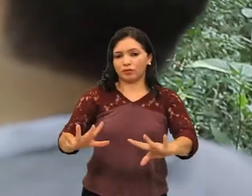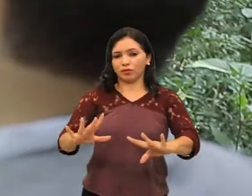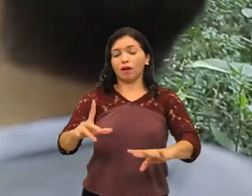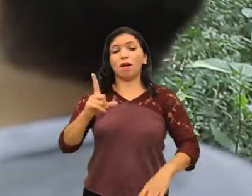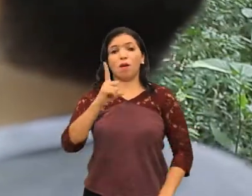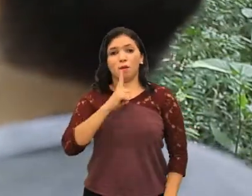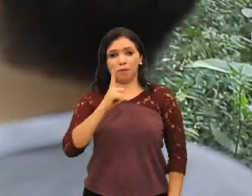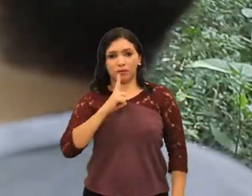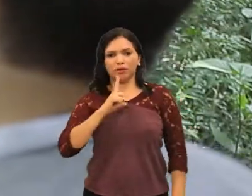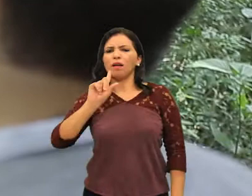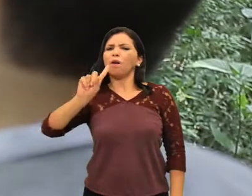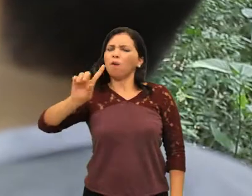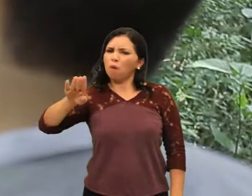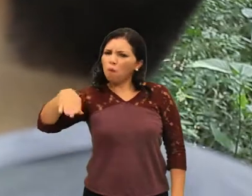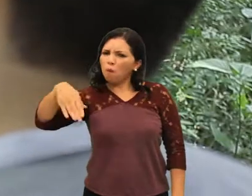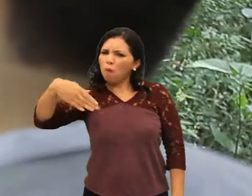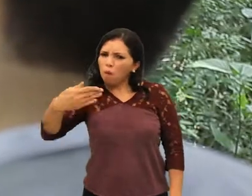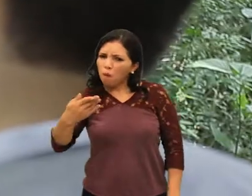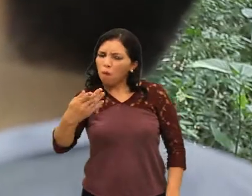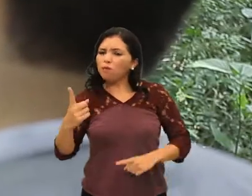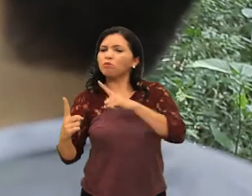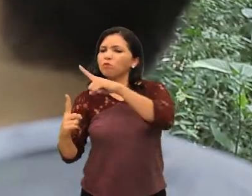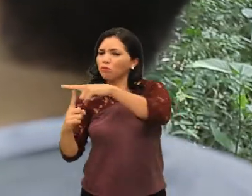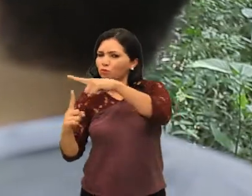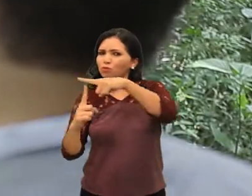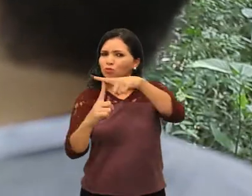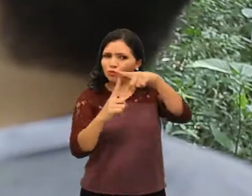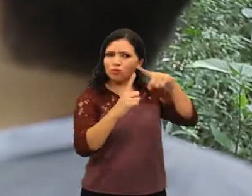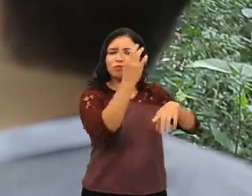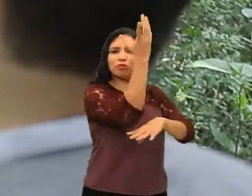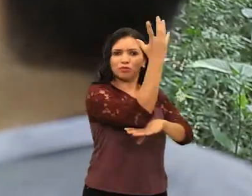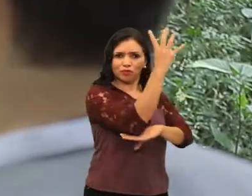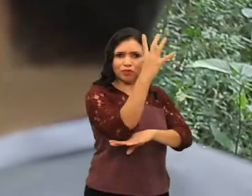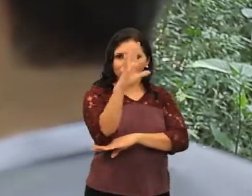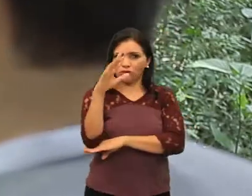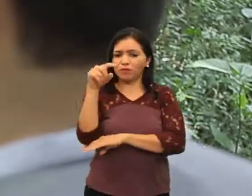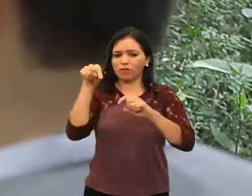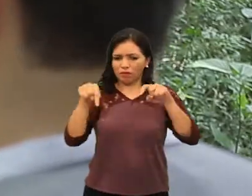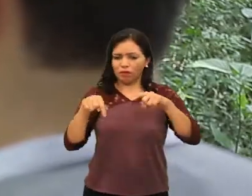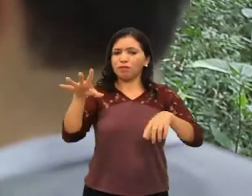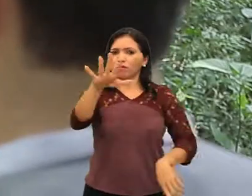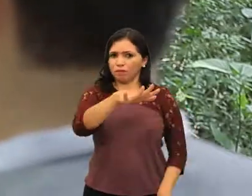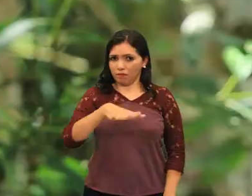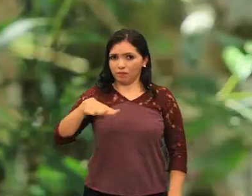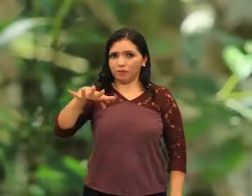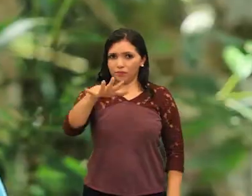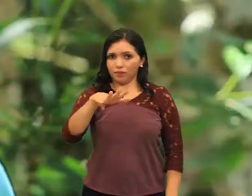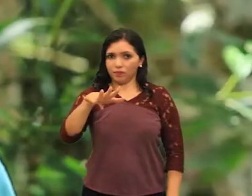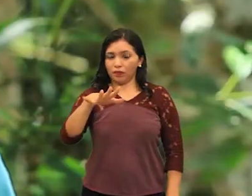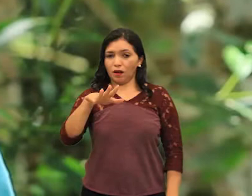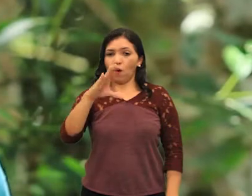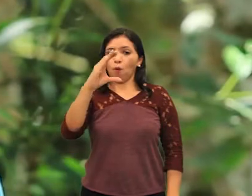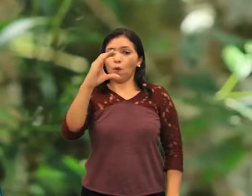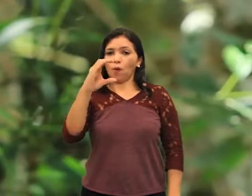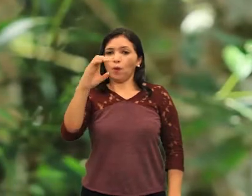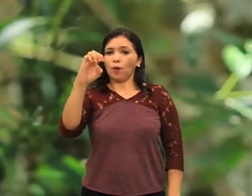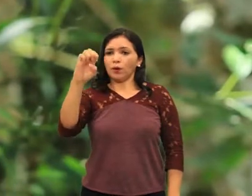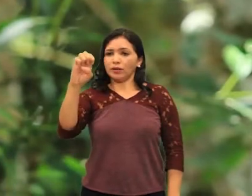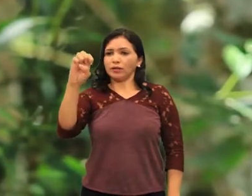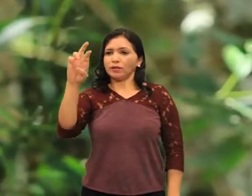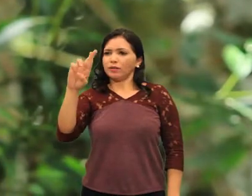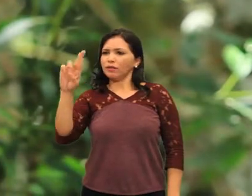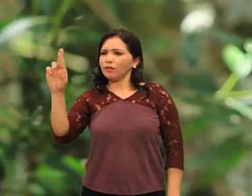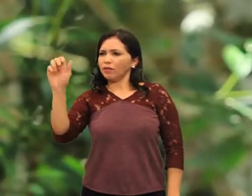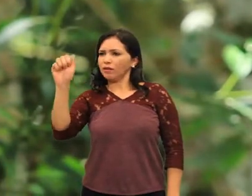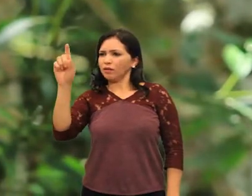também temos outros tipos de vegetação na nossa região. O cerrado também está presente na